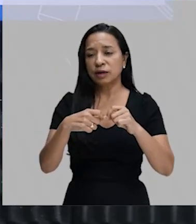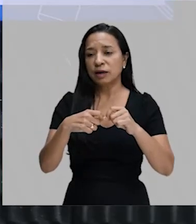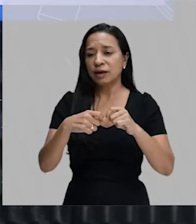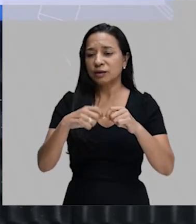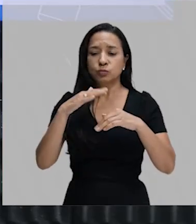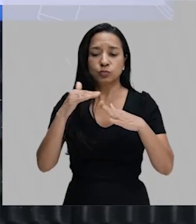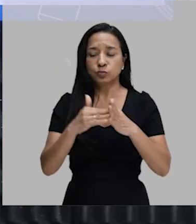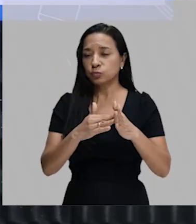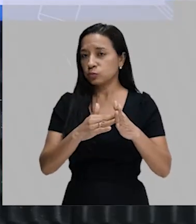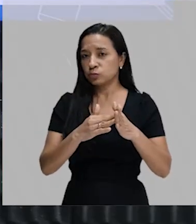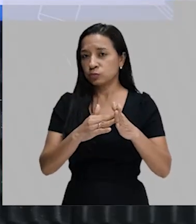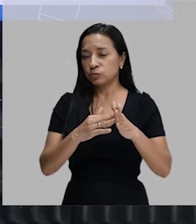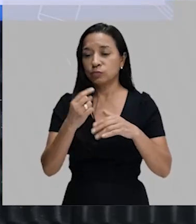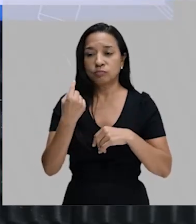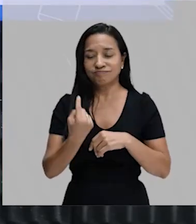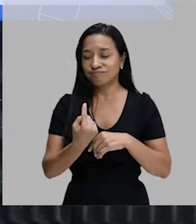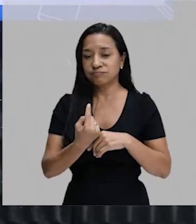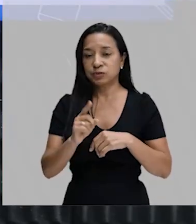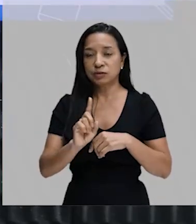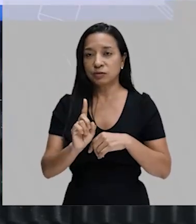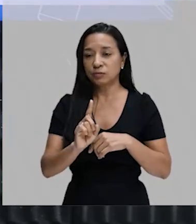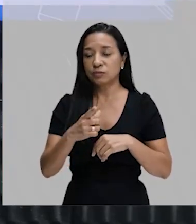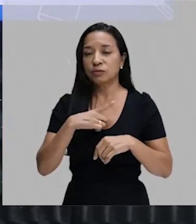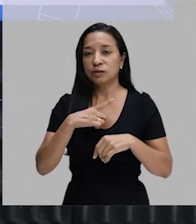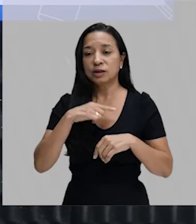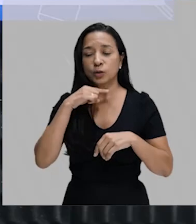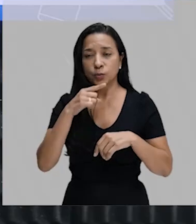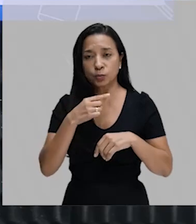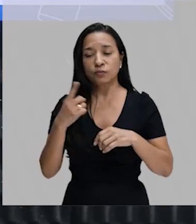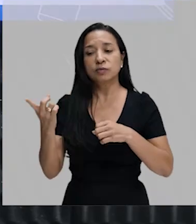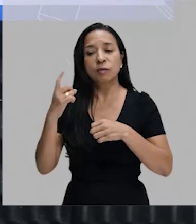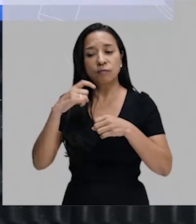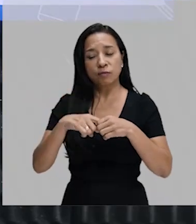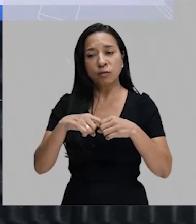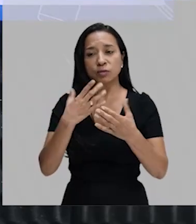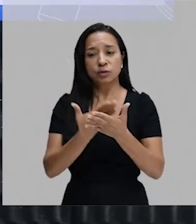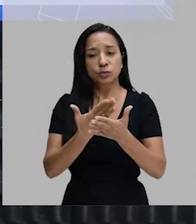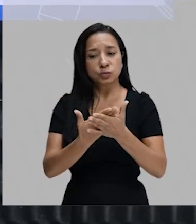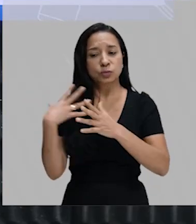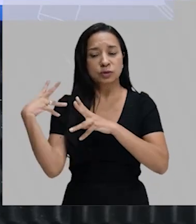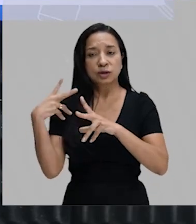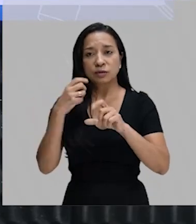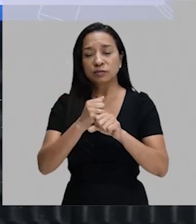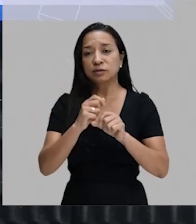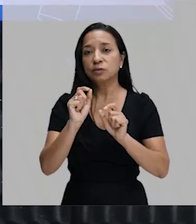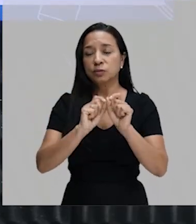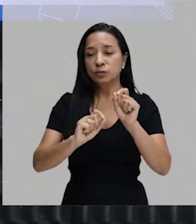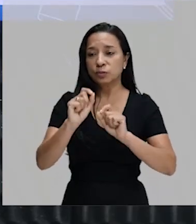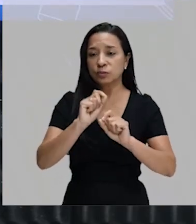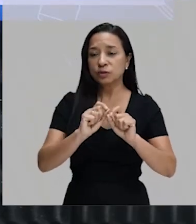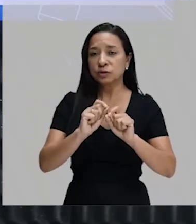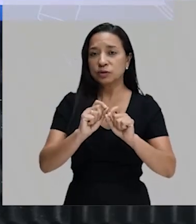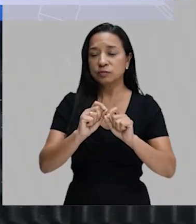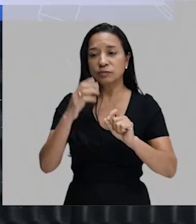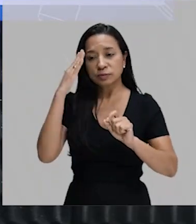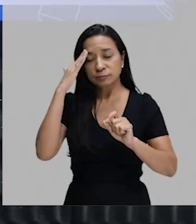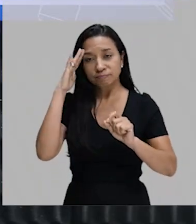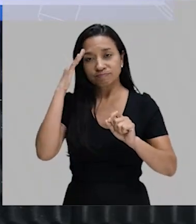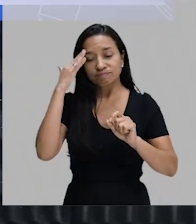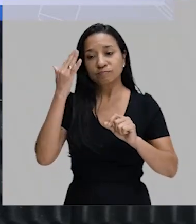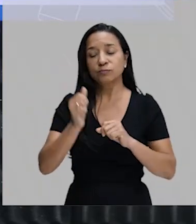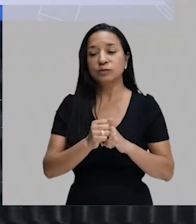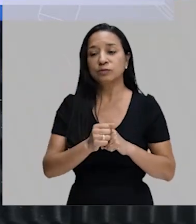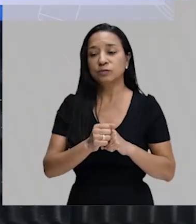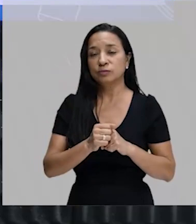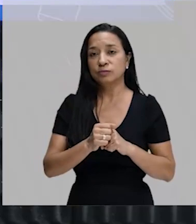Então, é preciso estar indo e vindo, teve uma dúvida, volta lá. E aí, vamos, com isso, fazendo a compreensão. Não